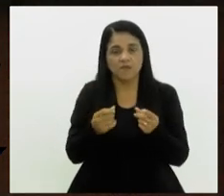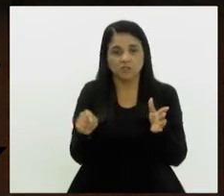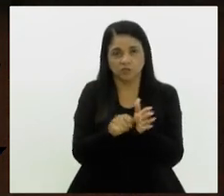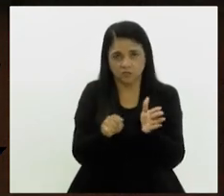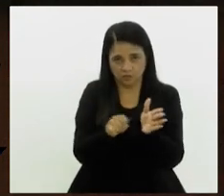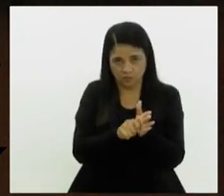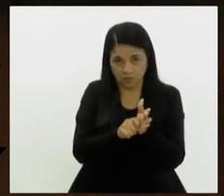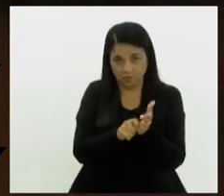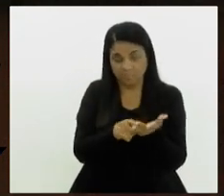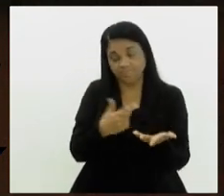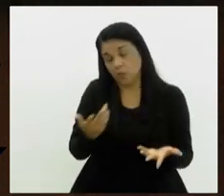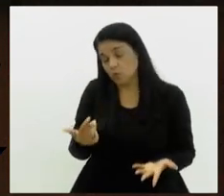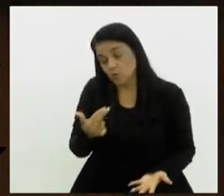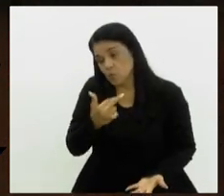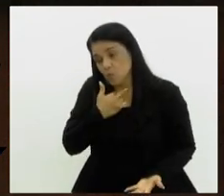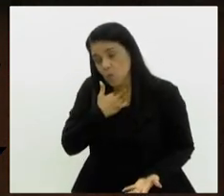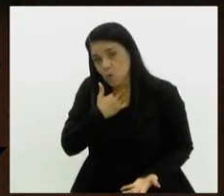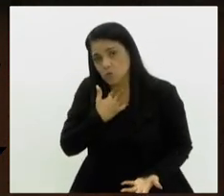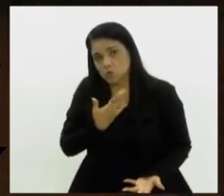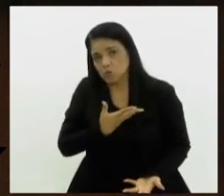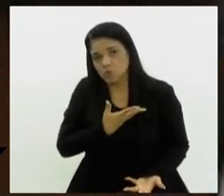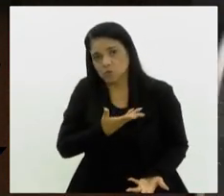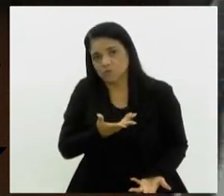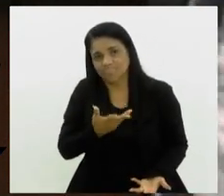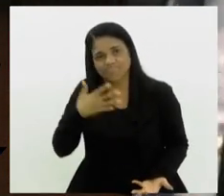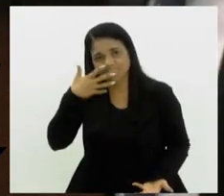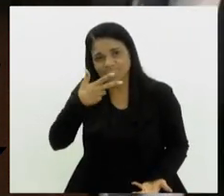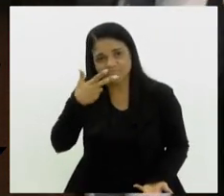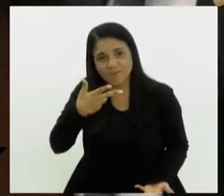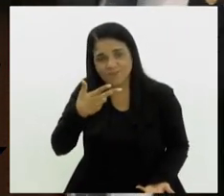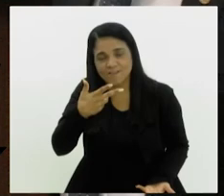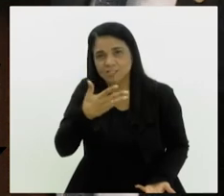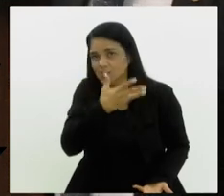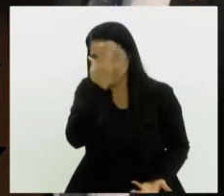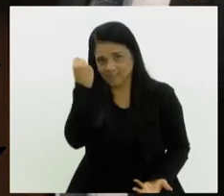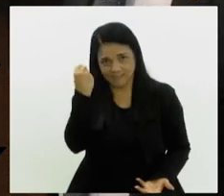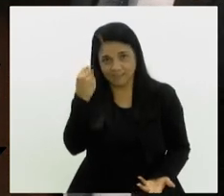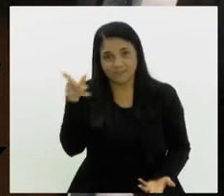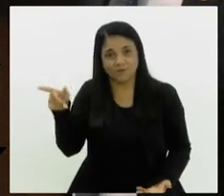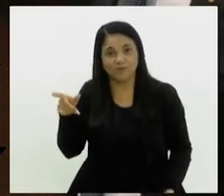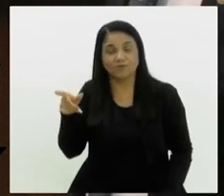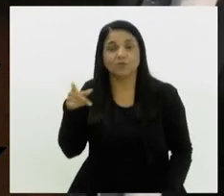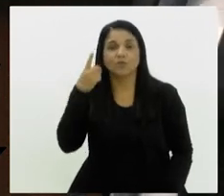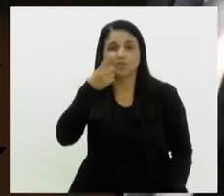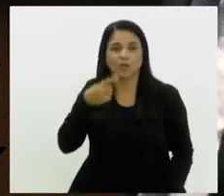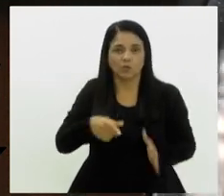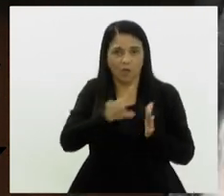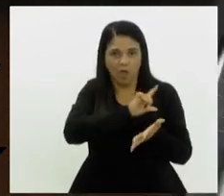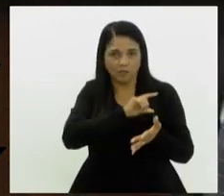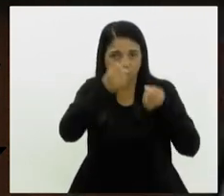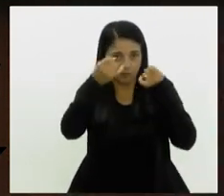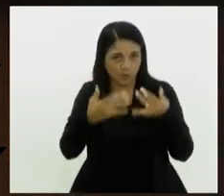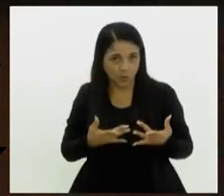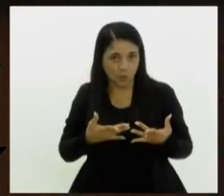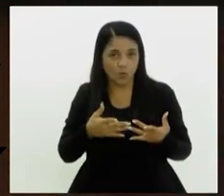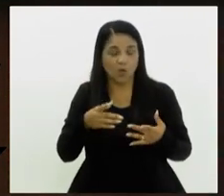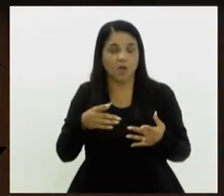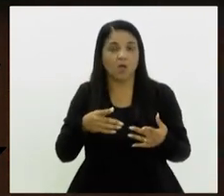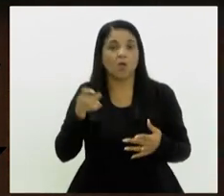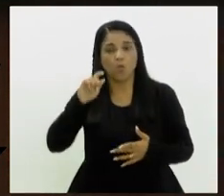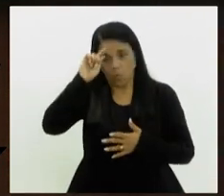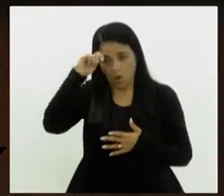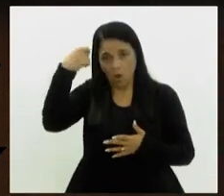senhora Presidente, eu não posso deixar aqui de mencionar, como bem disse o deputado Anderson Moraes, que o autor dessa desgraça para o Rio de